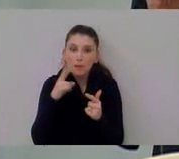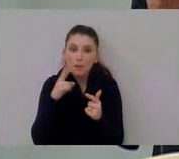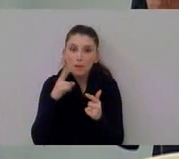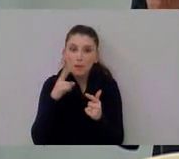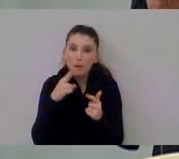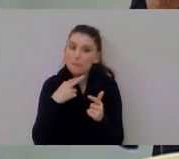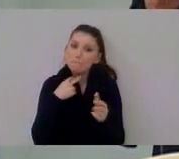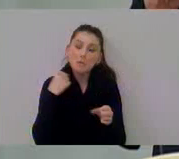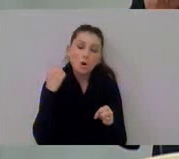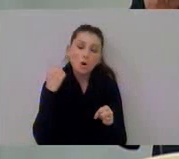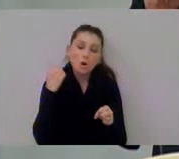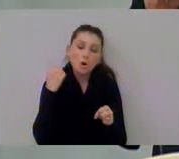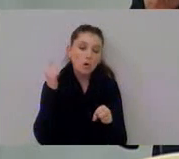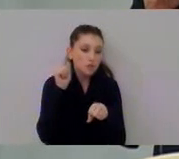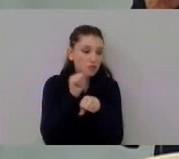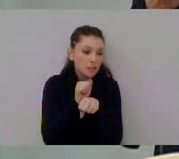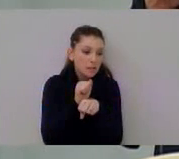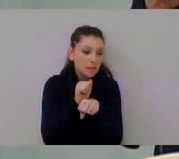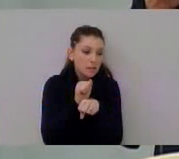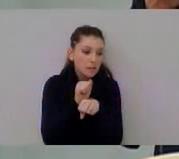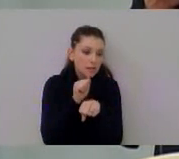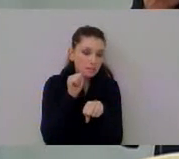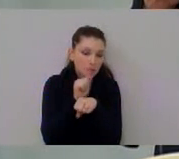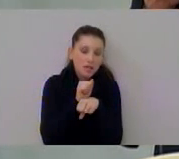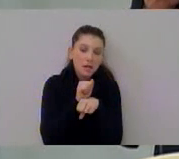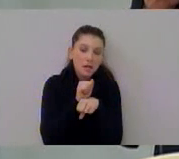faça, e depois cobre do